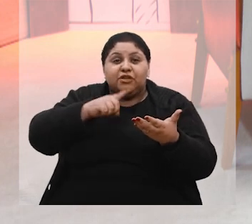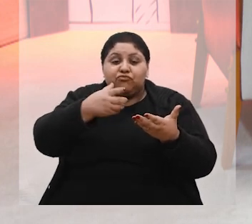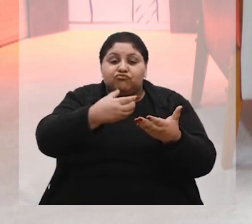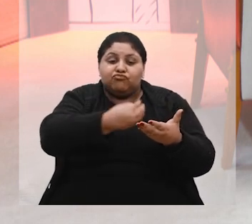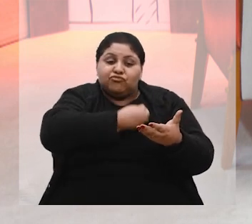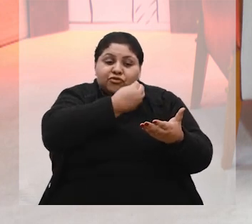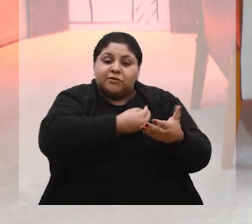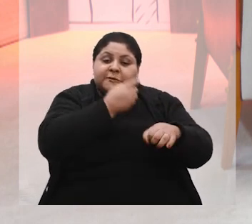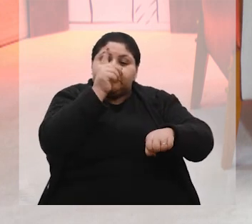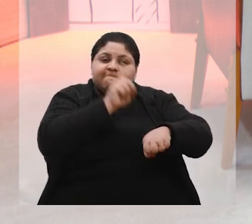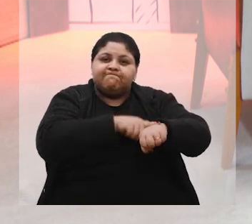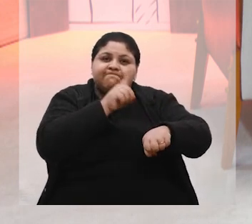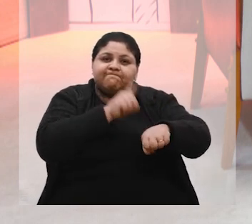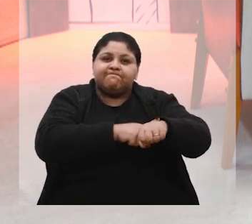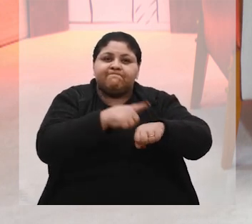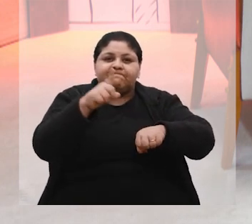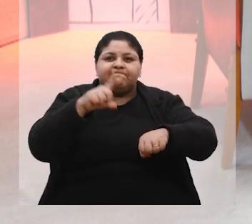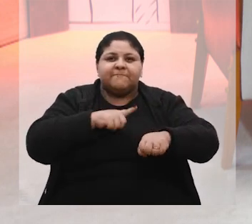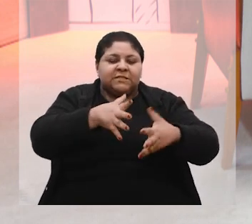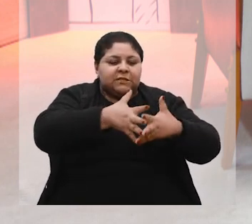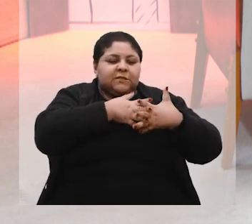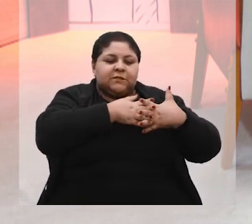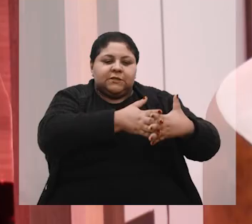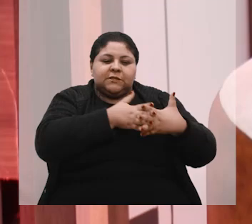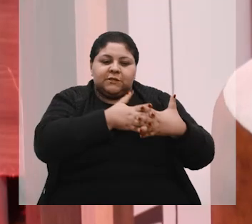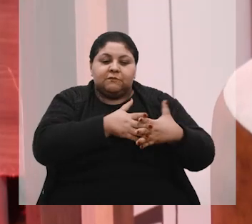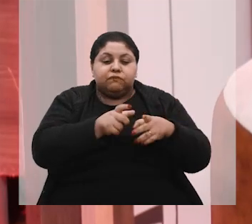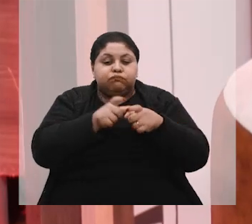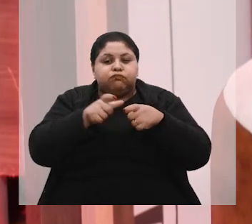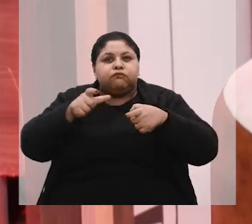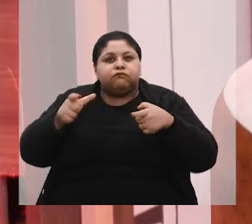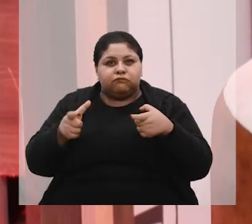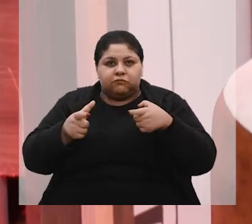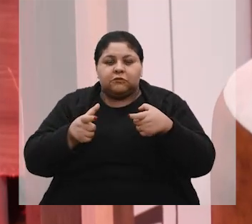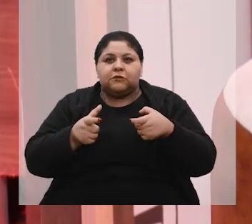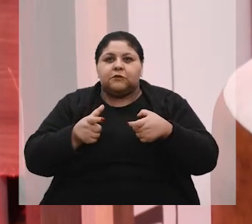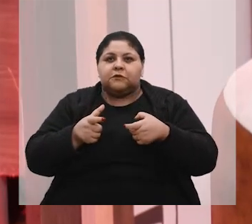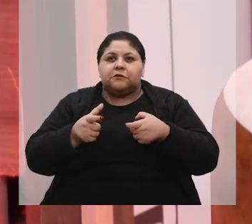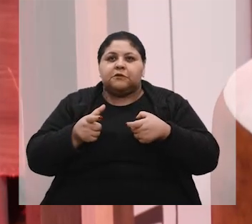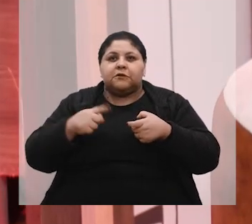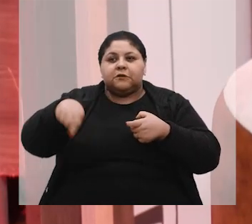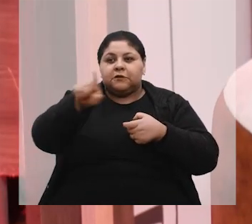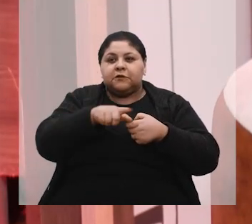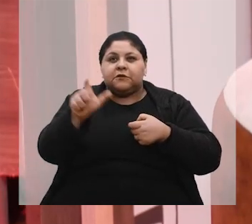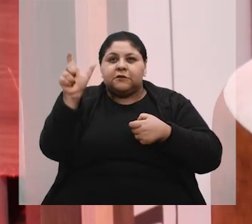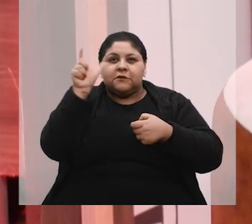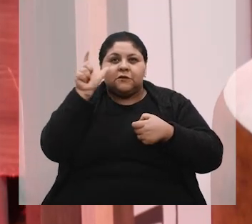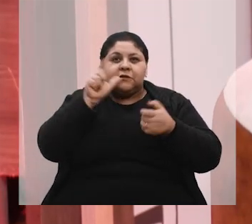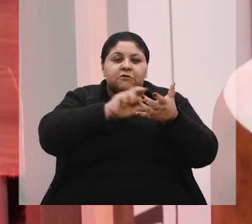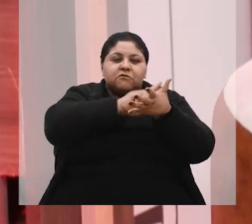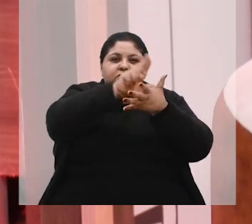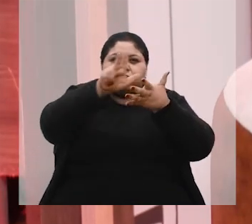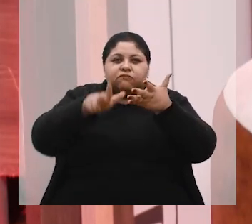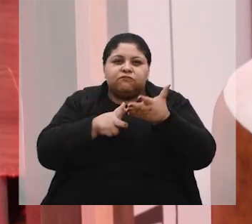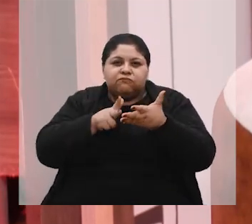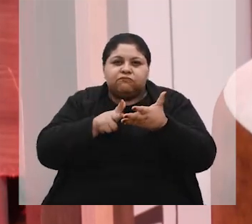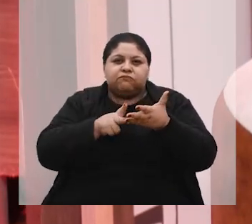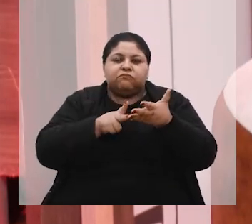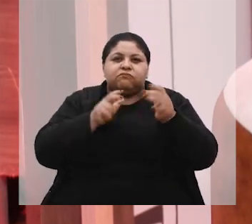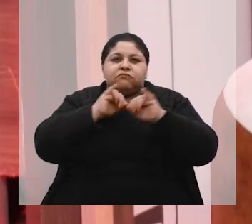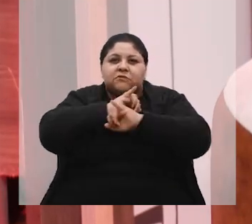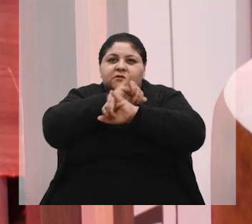gente tá vivendo um tempo, cara, que existe uma confusão muito grande né? E a gente vê isso em vários